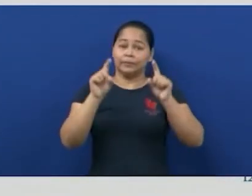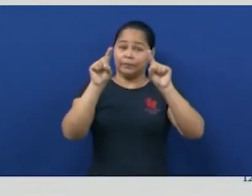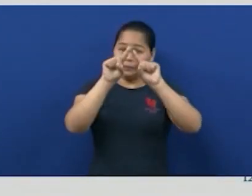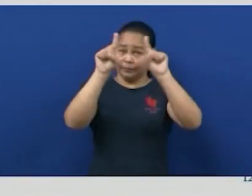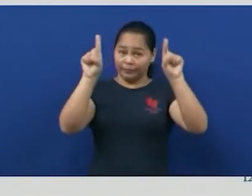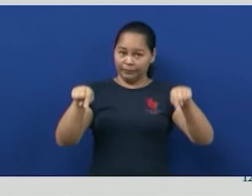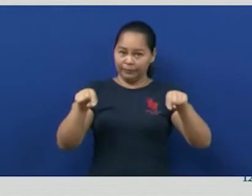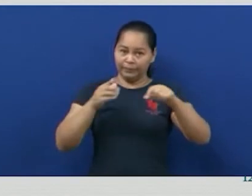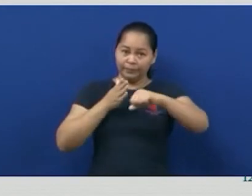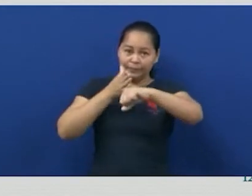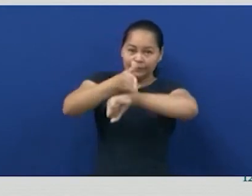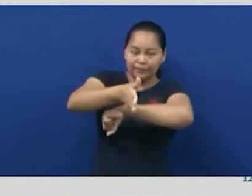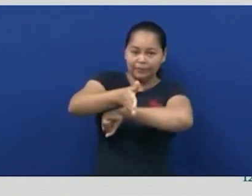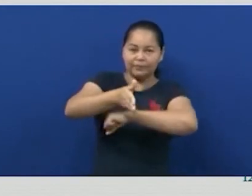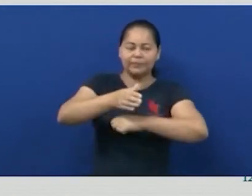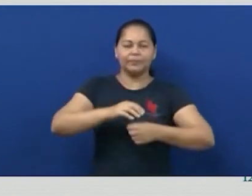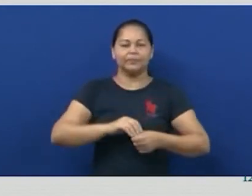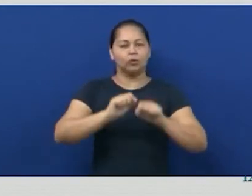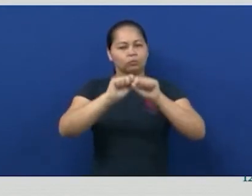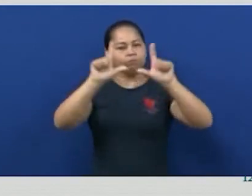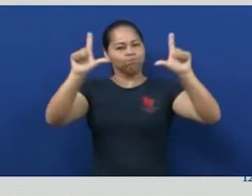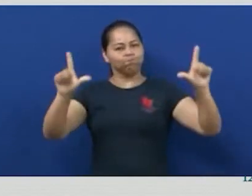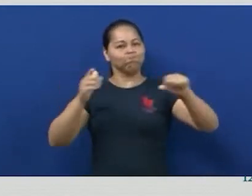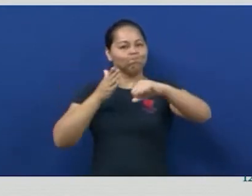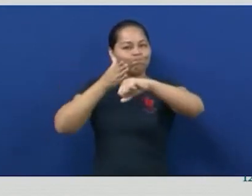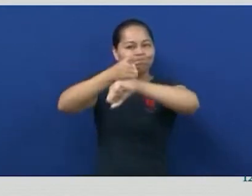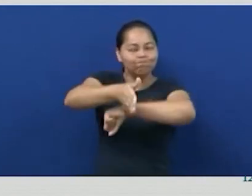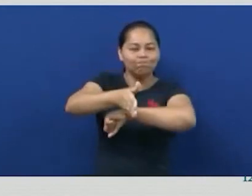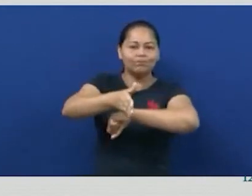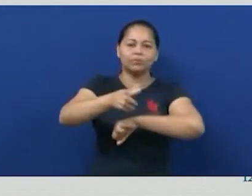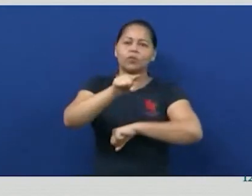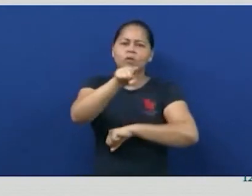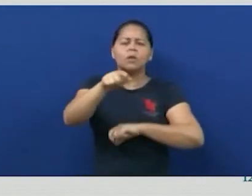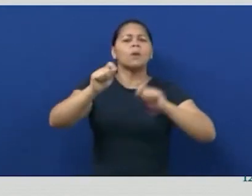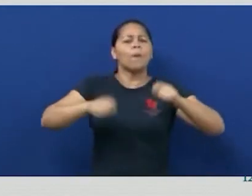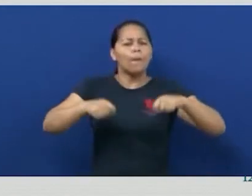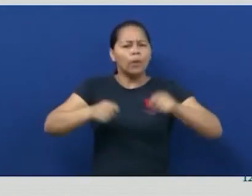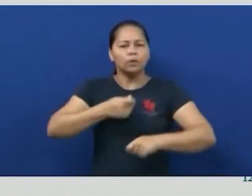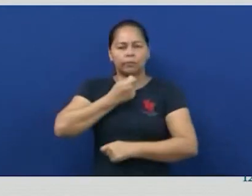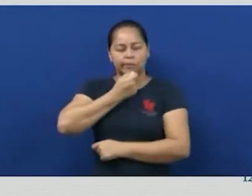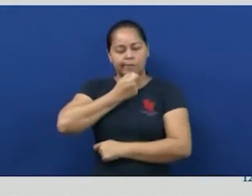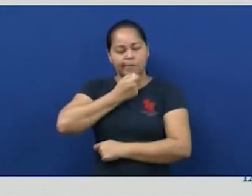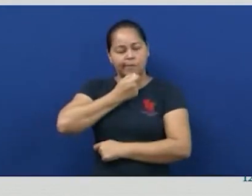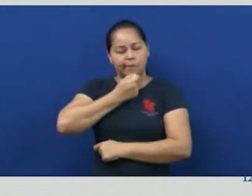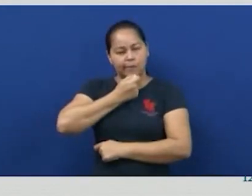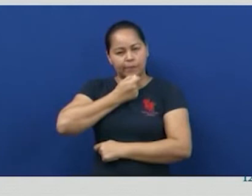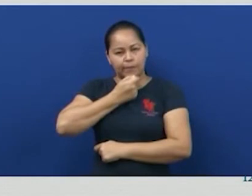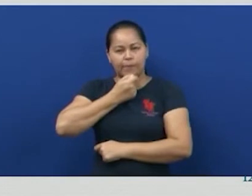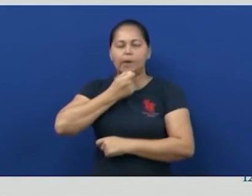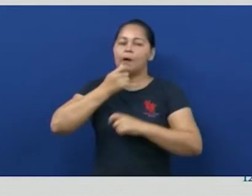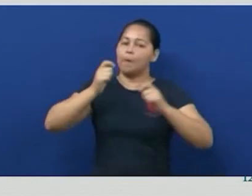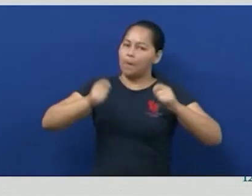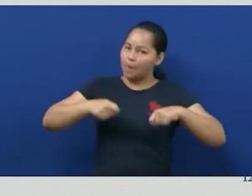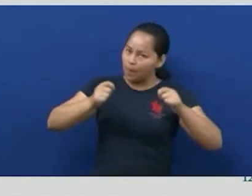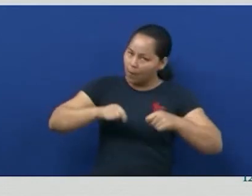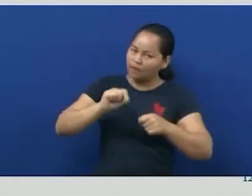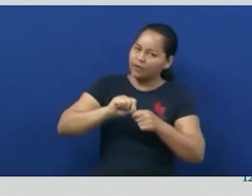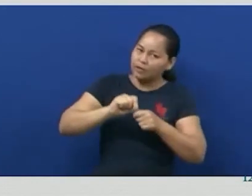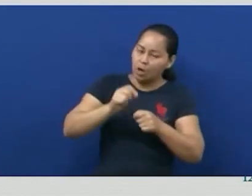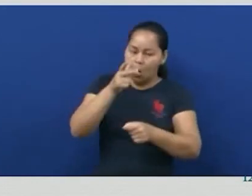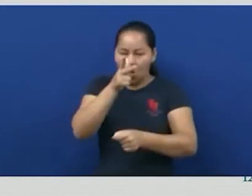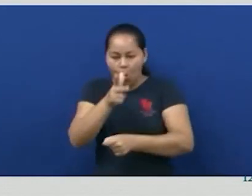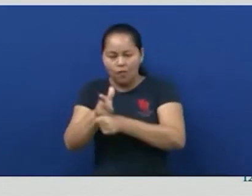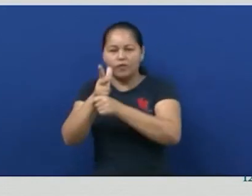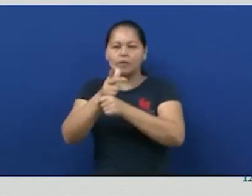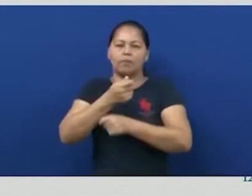para vocês. Eu quero que vocês criem um podcast. Vocês também sabem como fazer,